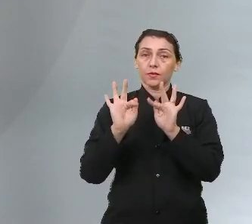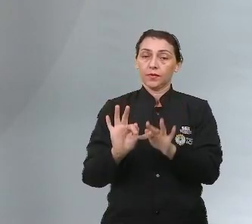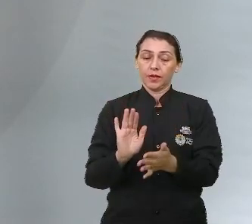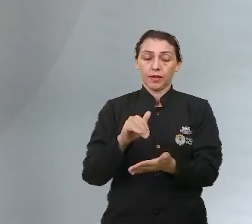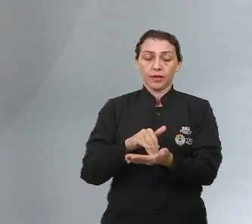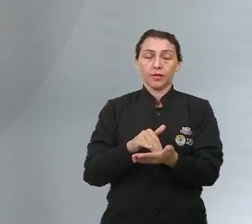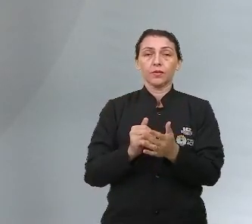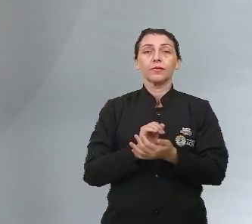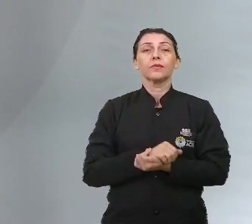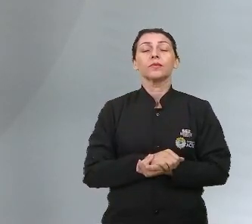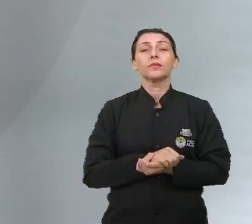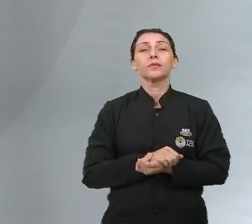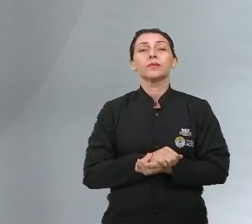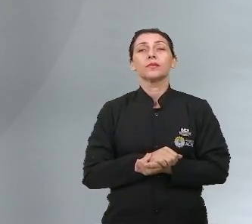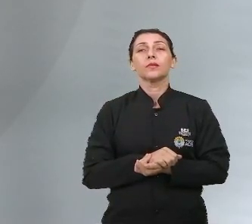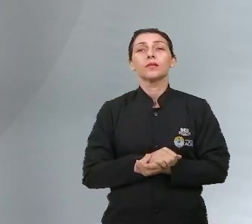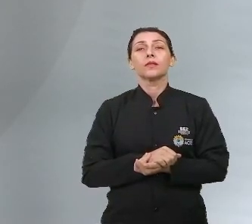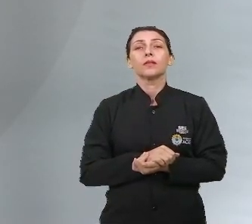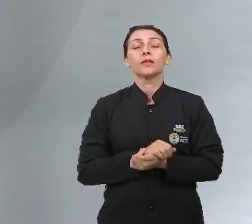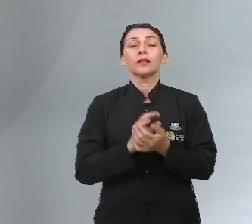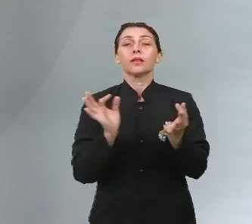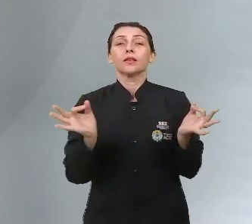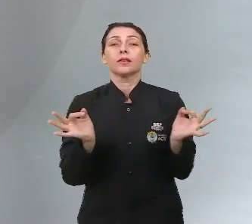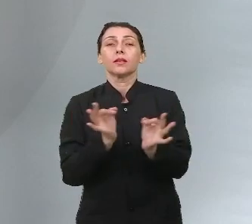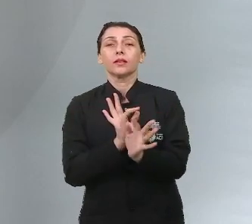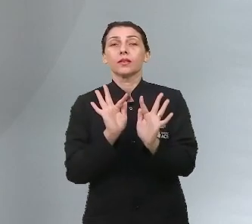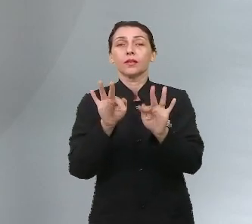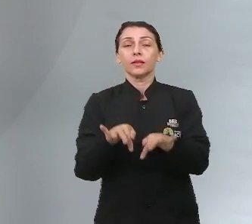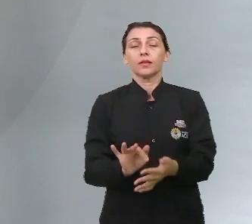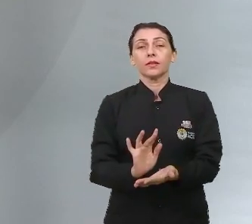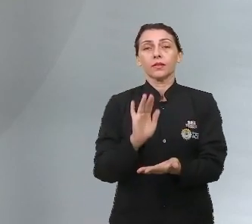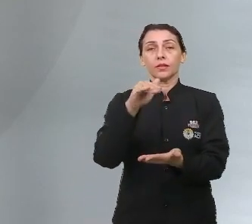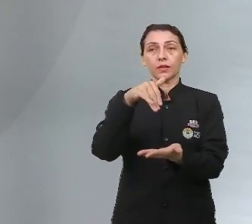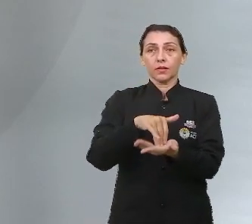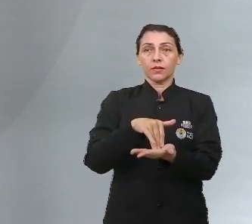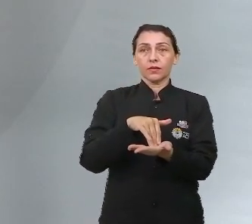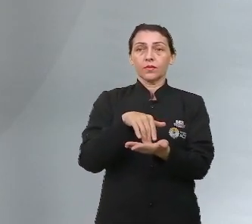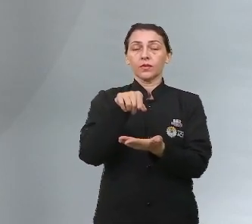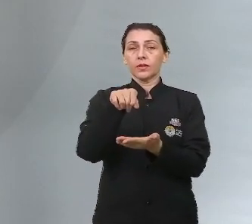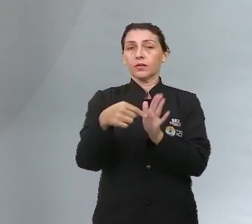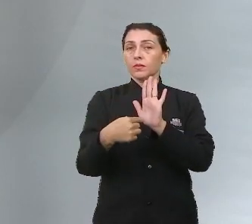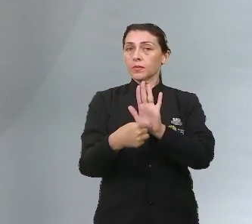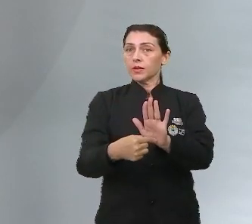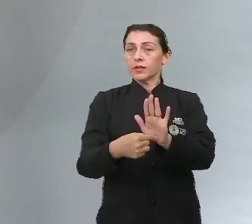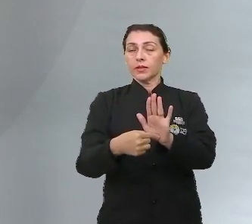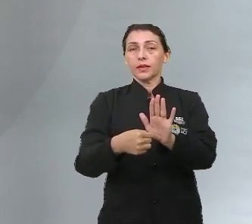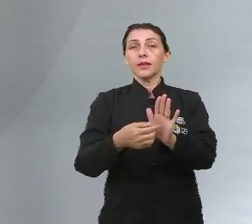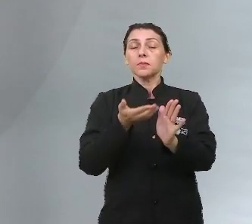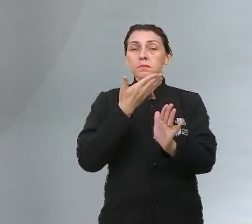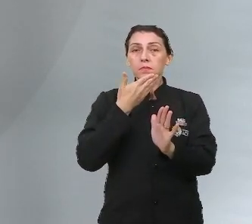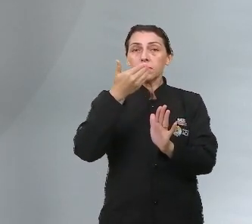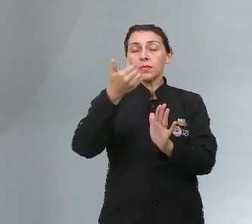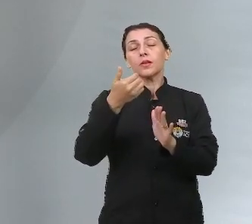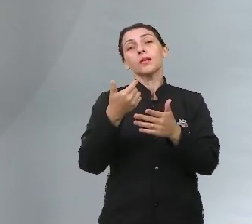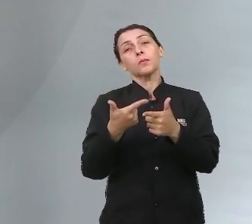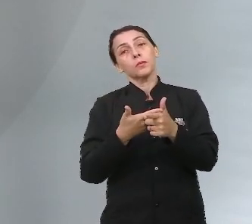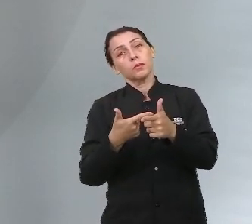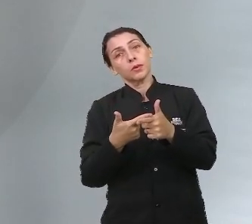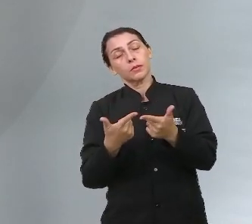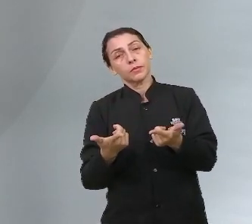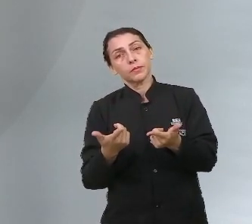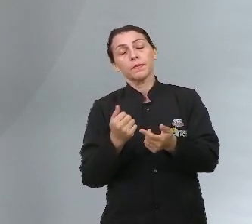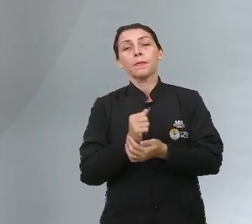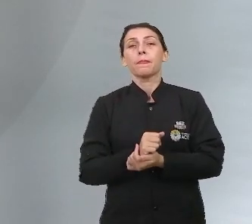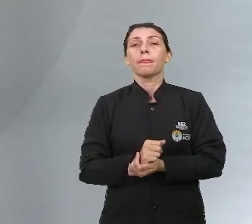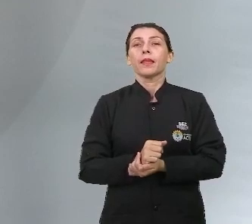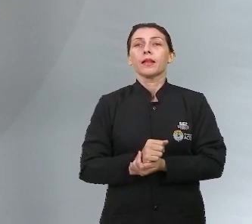fechamento, na conclusão, melhor dizendo, lá na conclusão você não apresenta uma solução para aquela causa do problema.